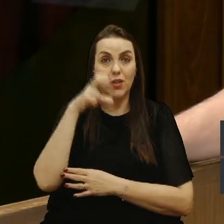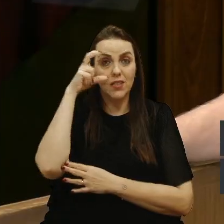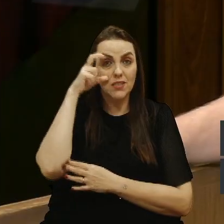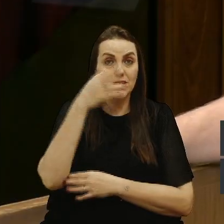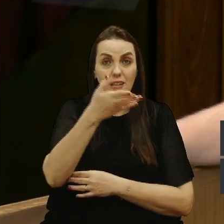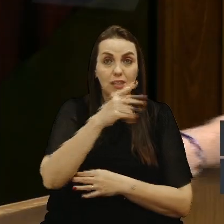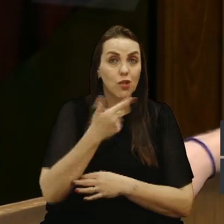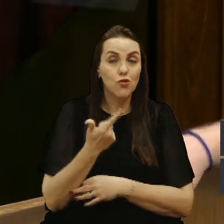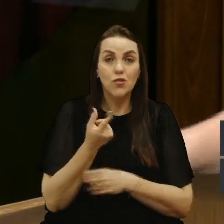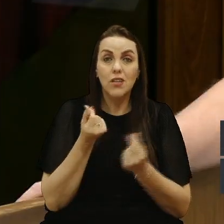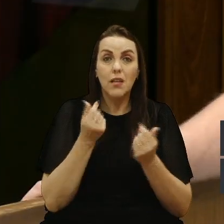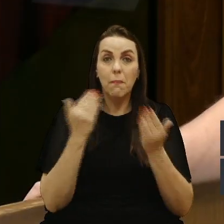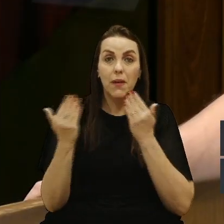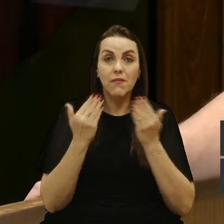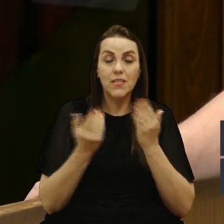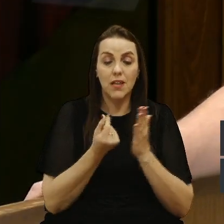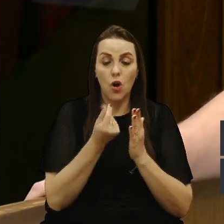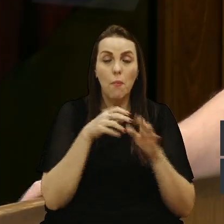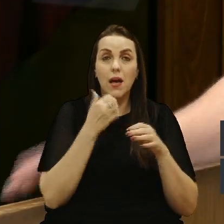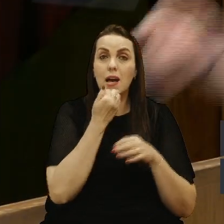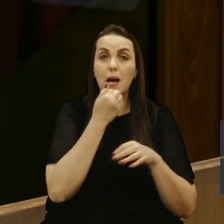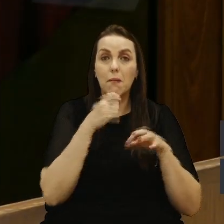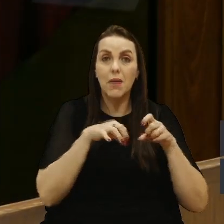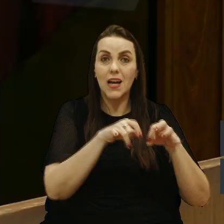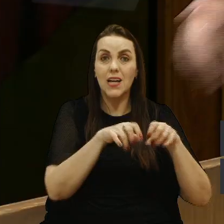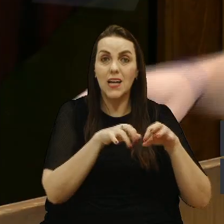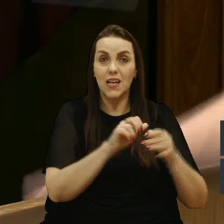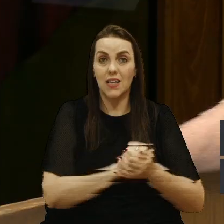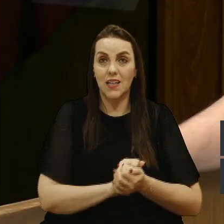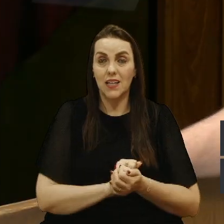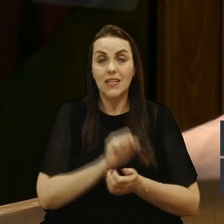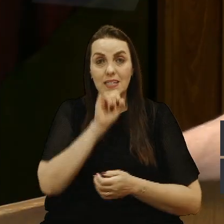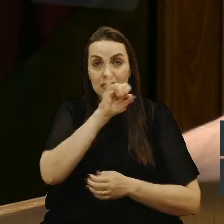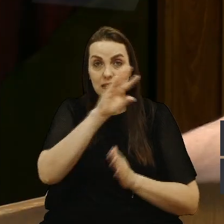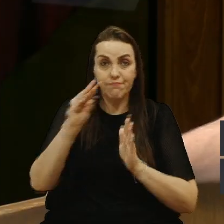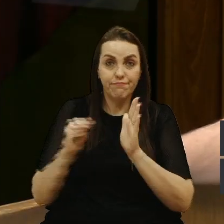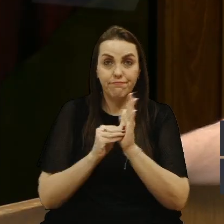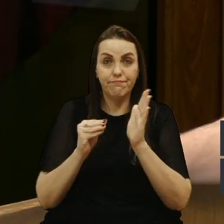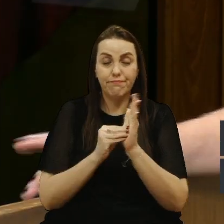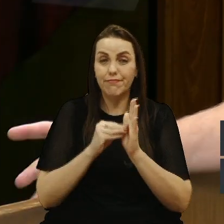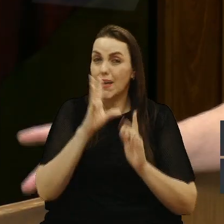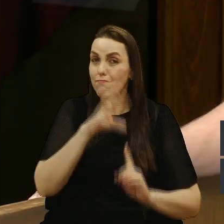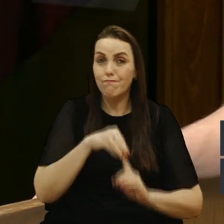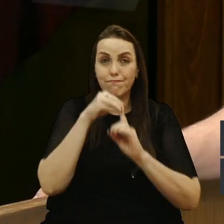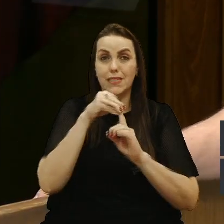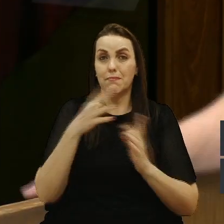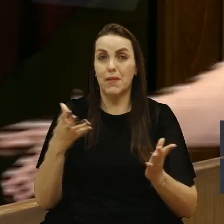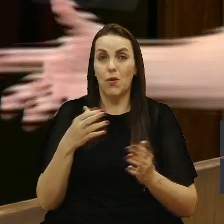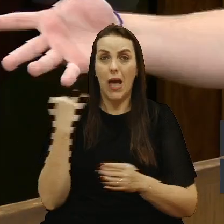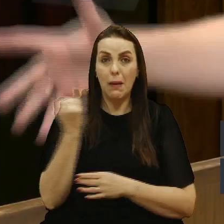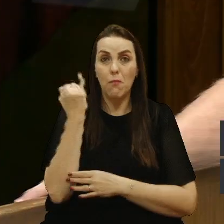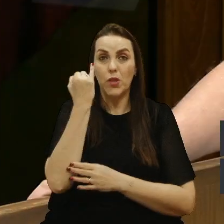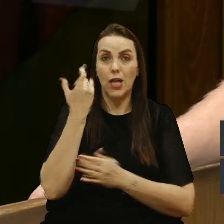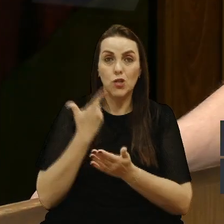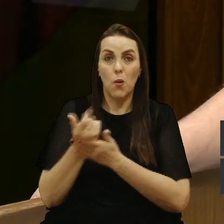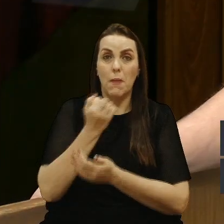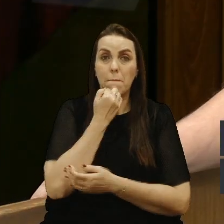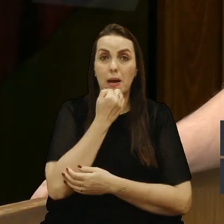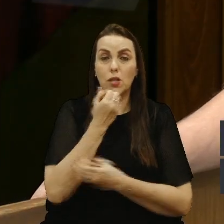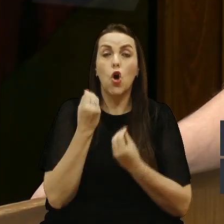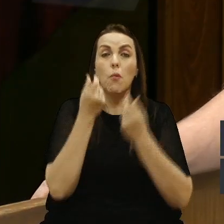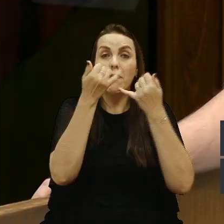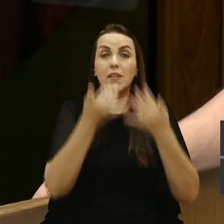de cascalho na Lei de Diretrizes Orçamentárias. Se a senhora não coloca que é uma diretriz primordial comprar cascalho, o que faz? Como é que vai explicar para os